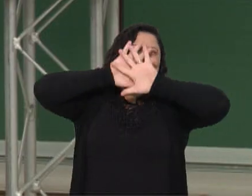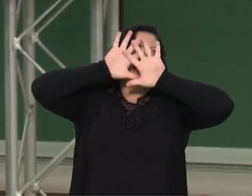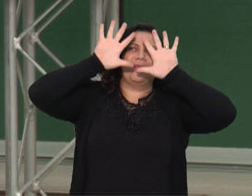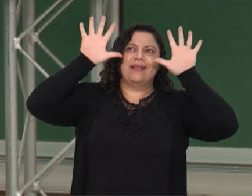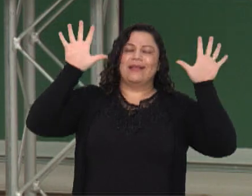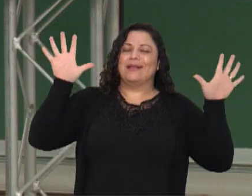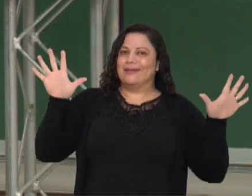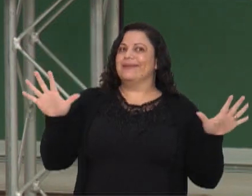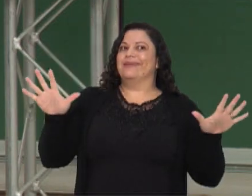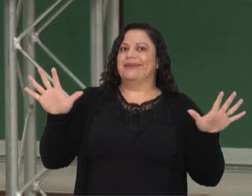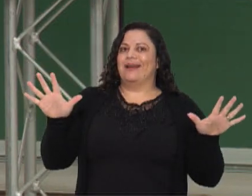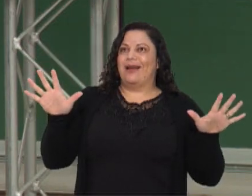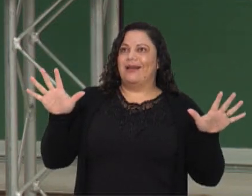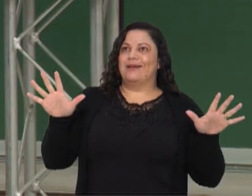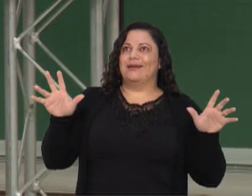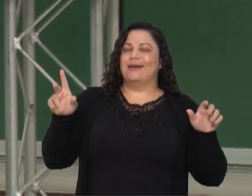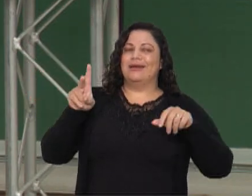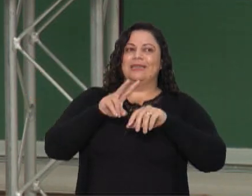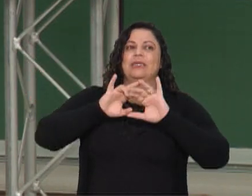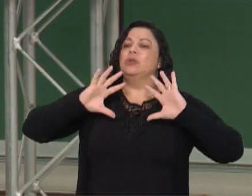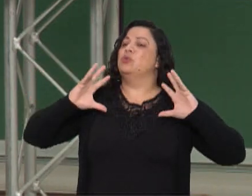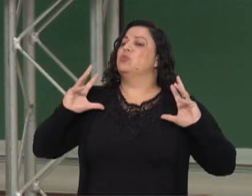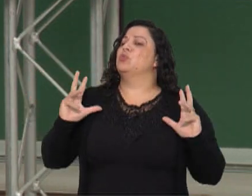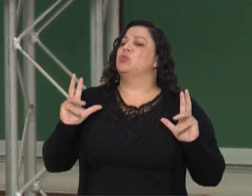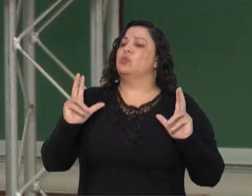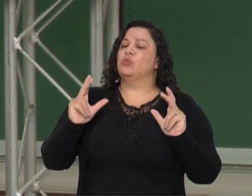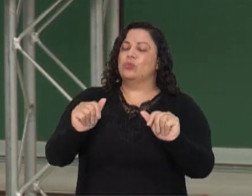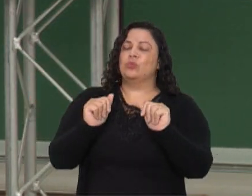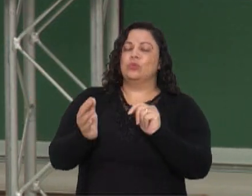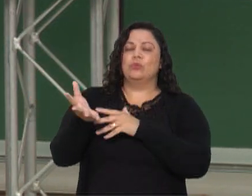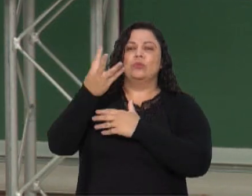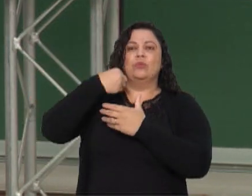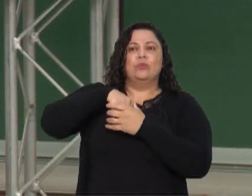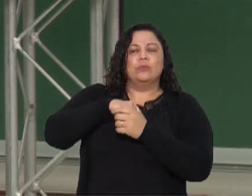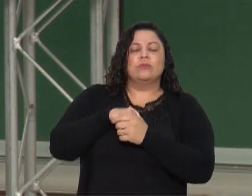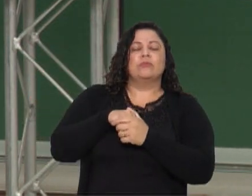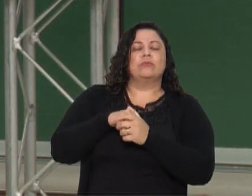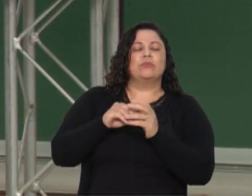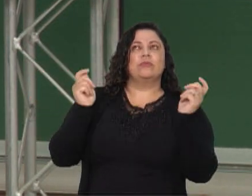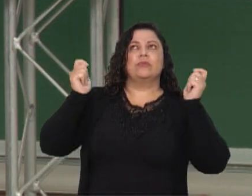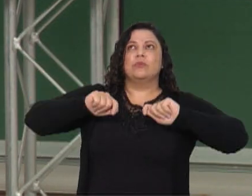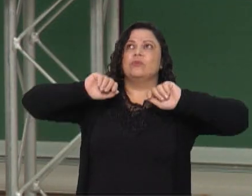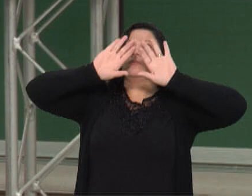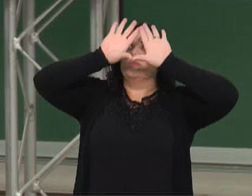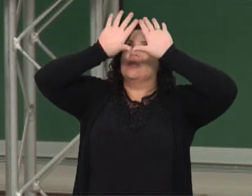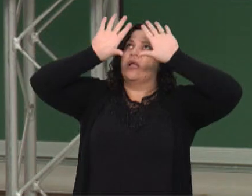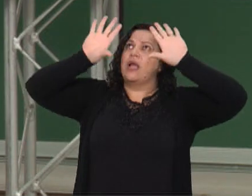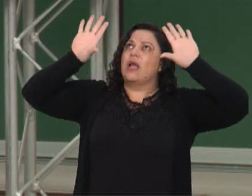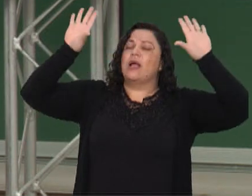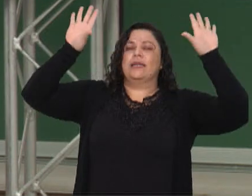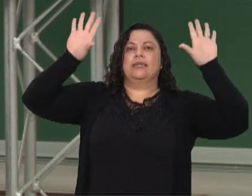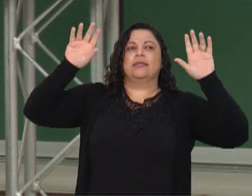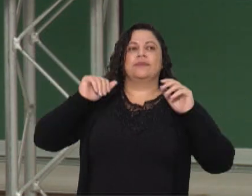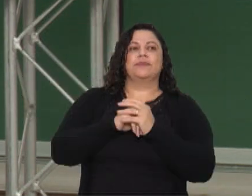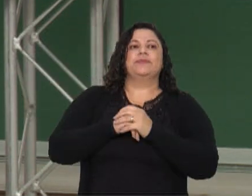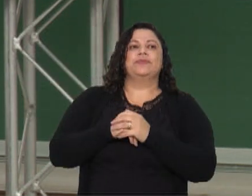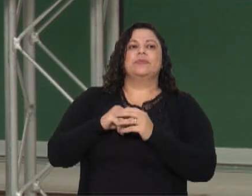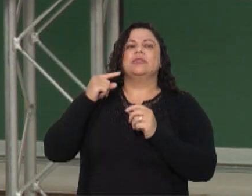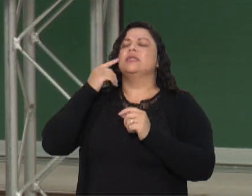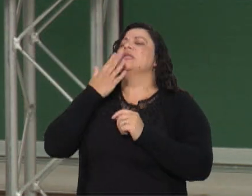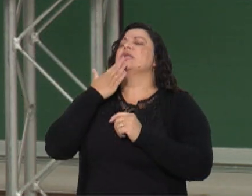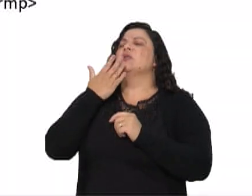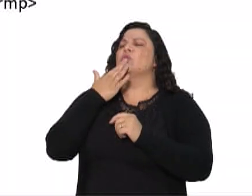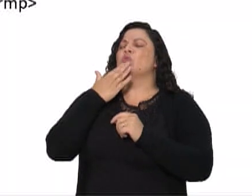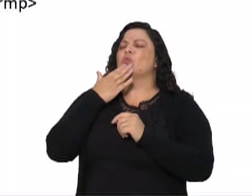linhas. Toda linha do interior é clean. E olhem que interessante, as escadas são pintadas de que cor?